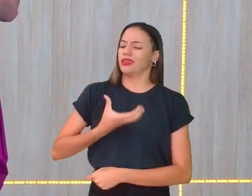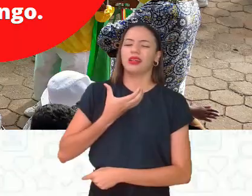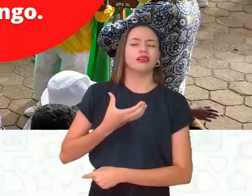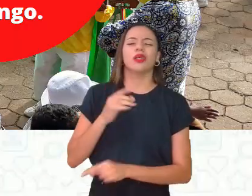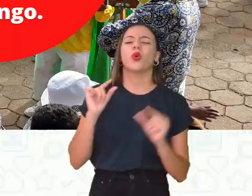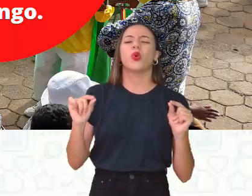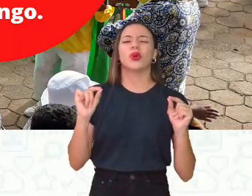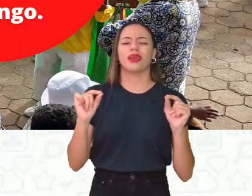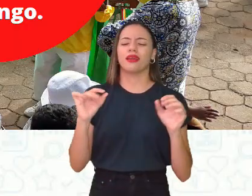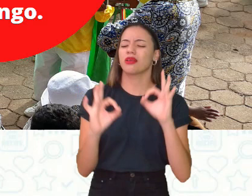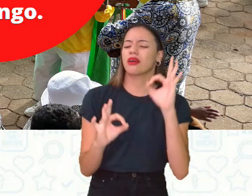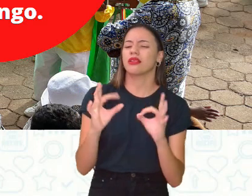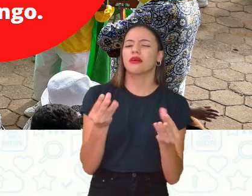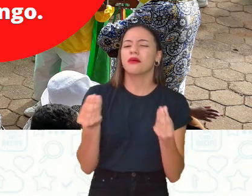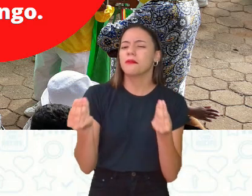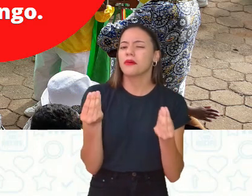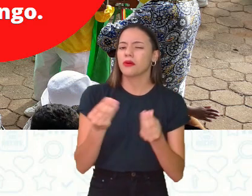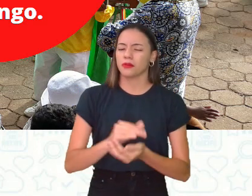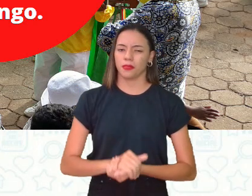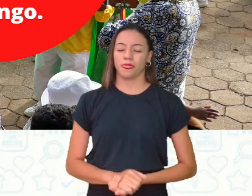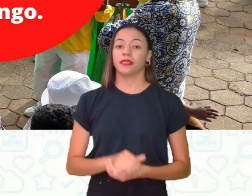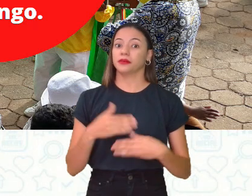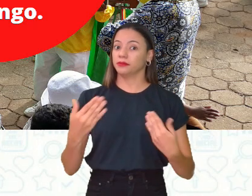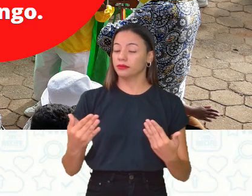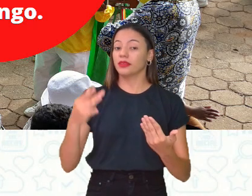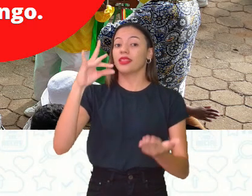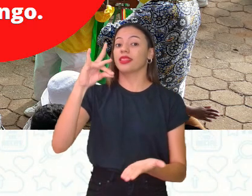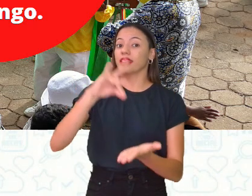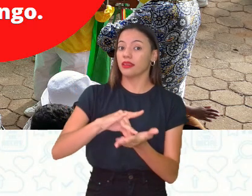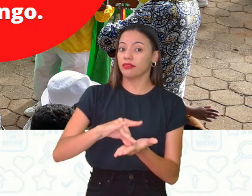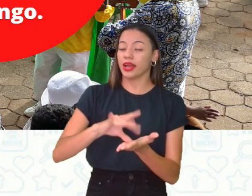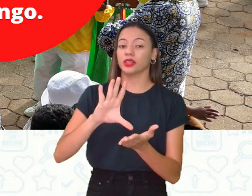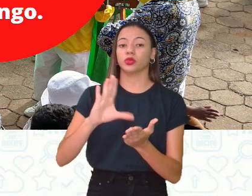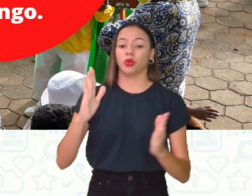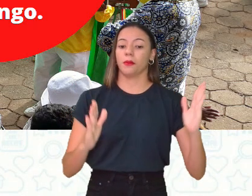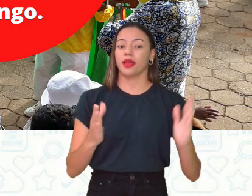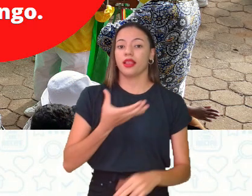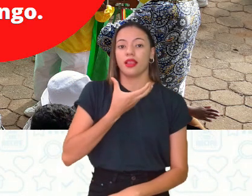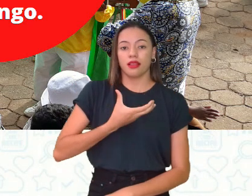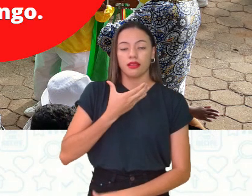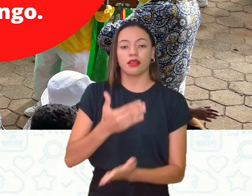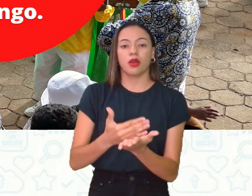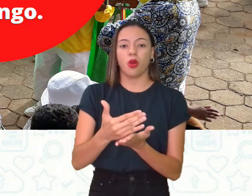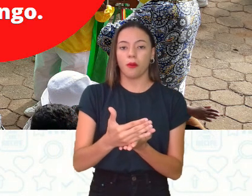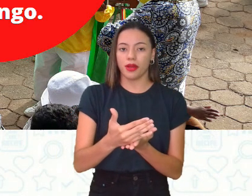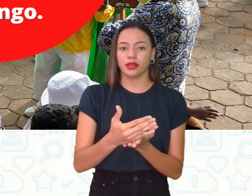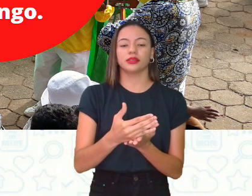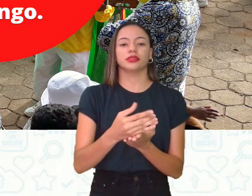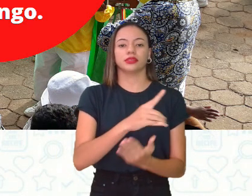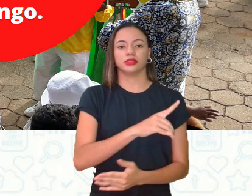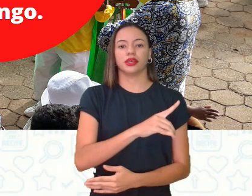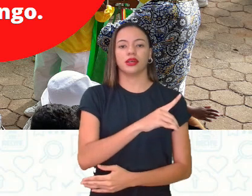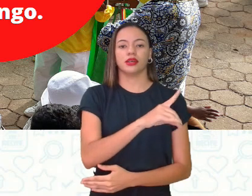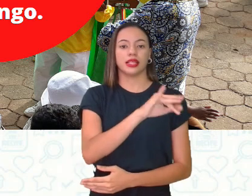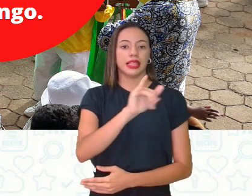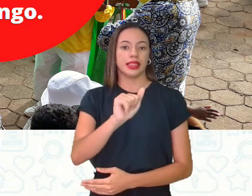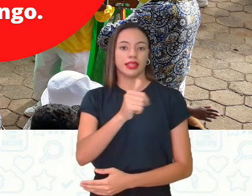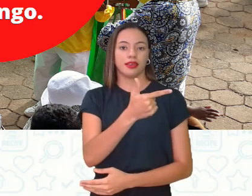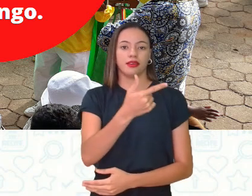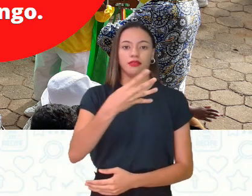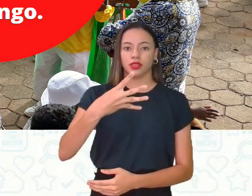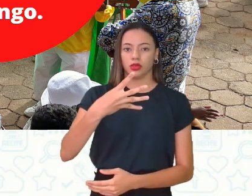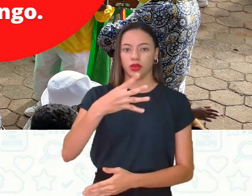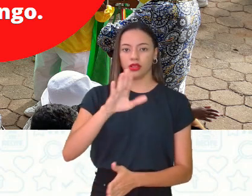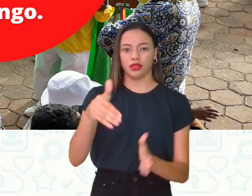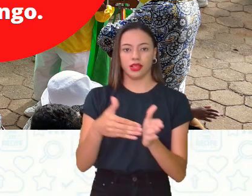Vejam, oficialmente, o ciclo natalino ele começa no dia 24, do dia 24 ao